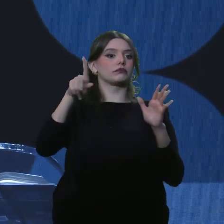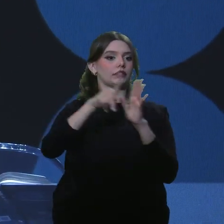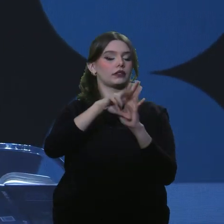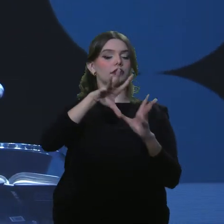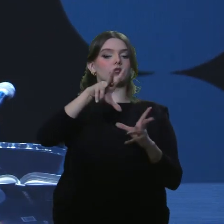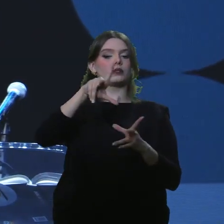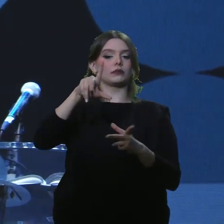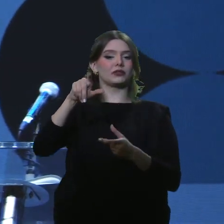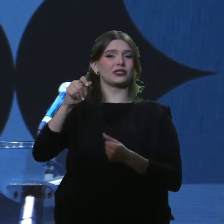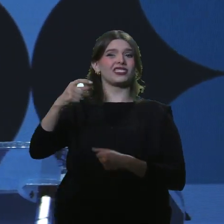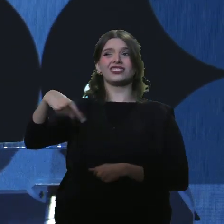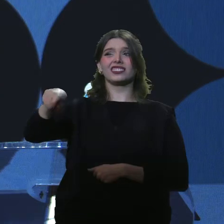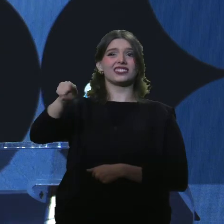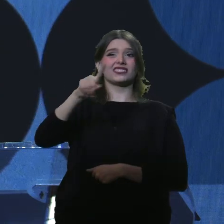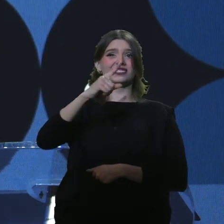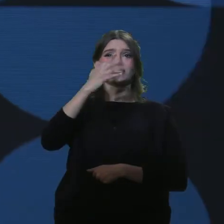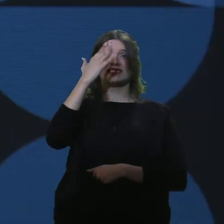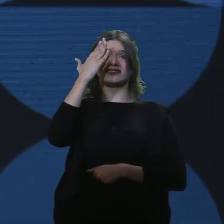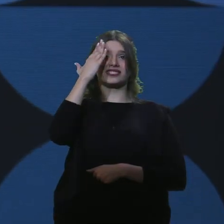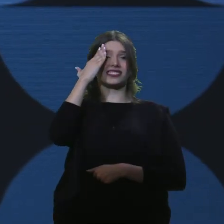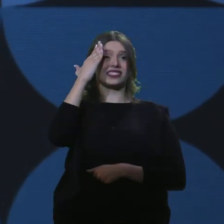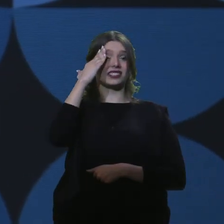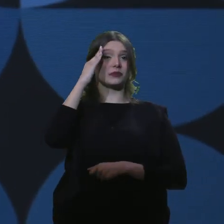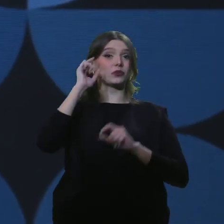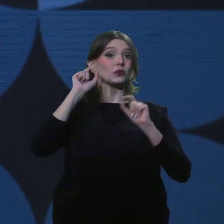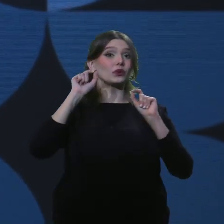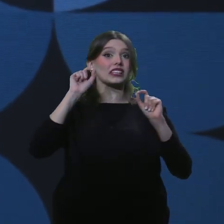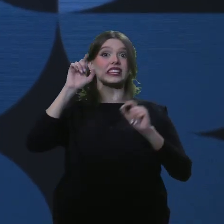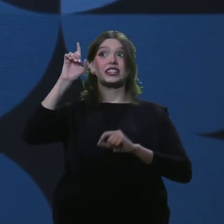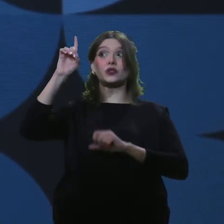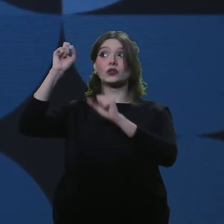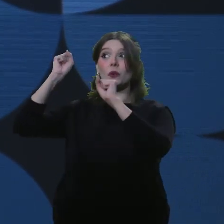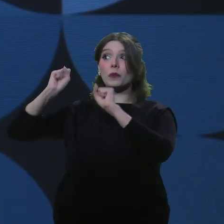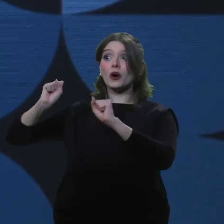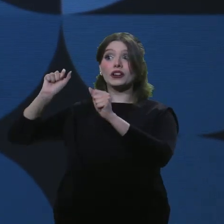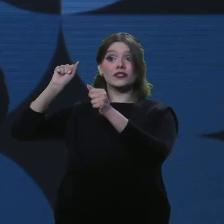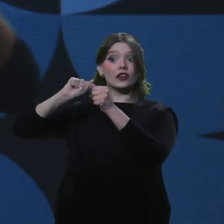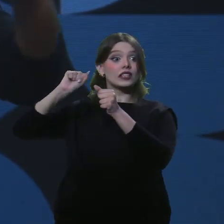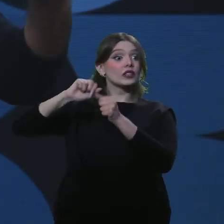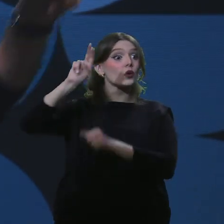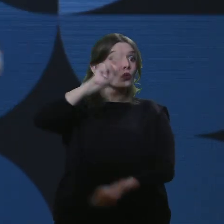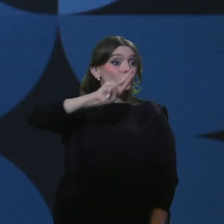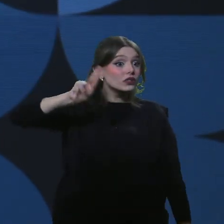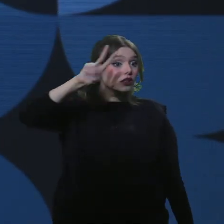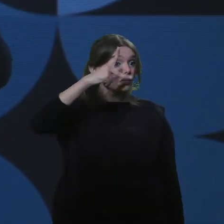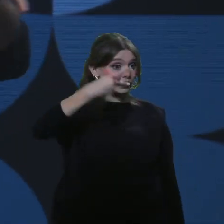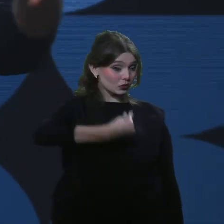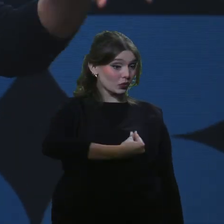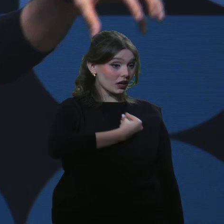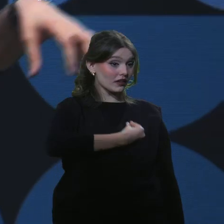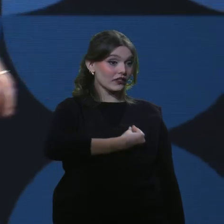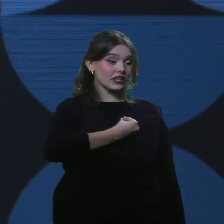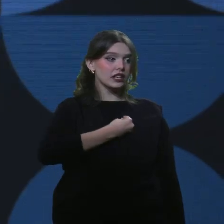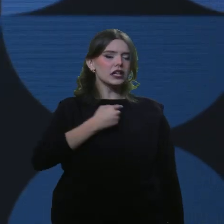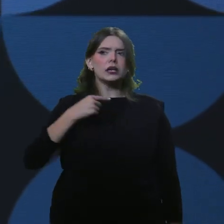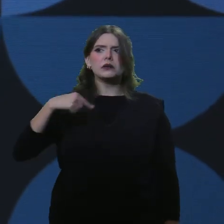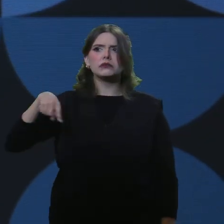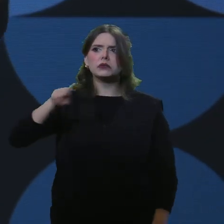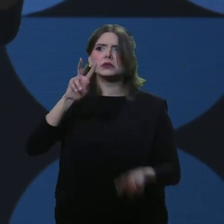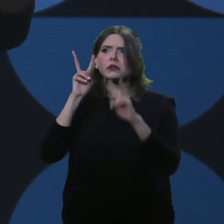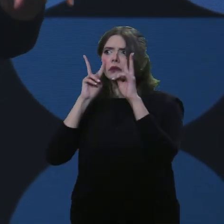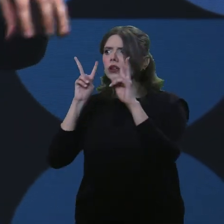E você não entende o potencial que Deus tem na tua vida. E você olha em volta e vê um monte de gente sonhando os